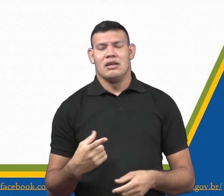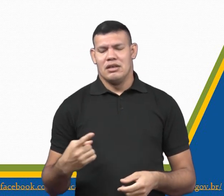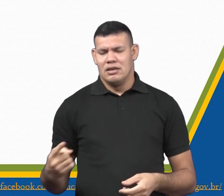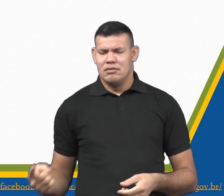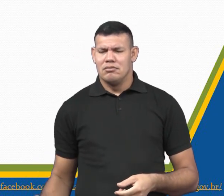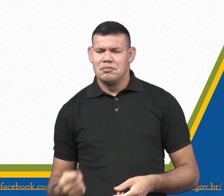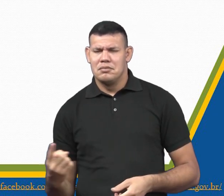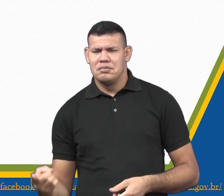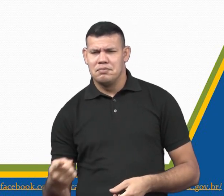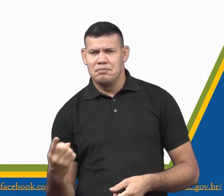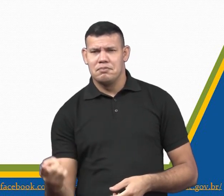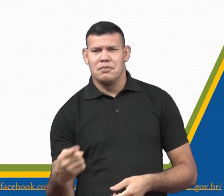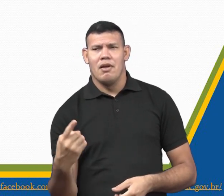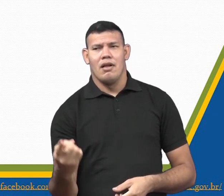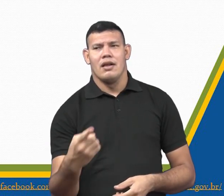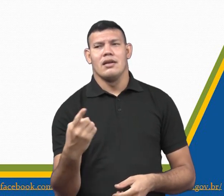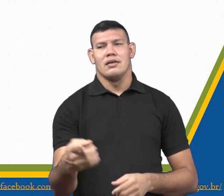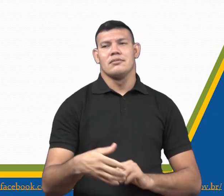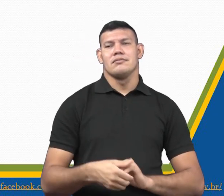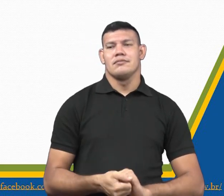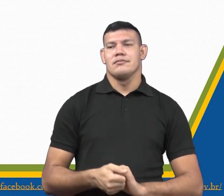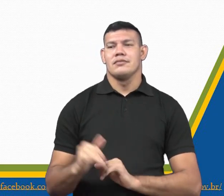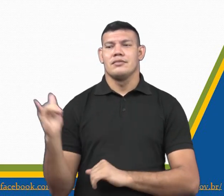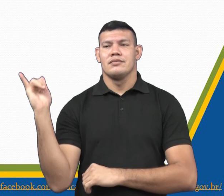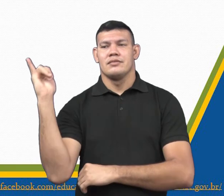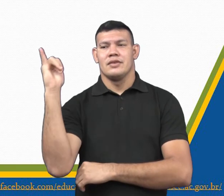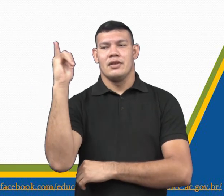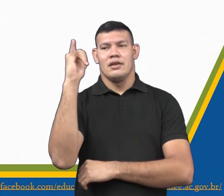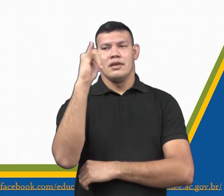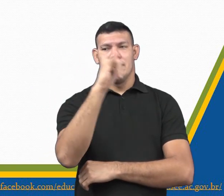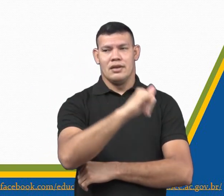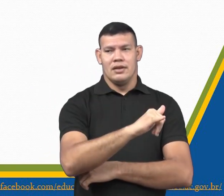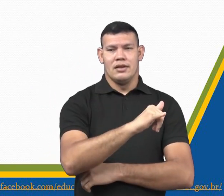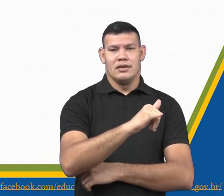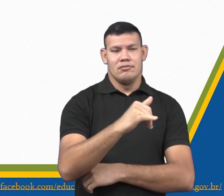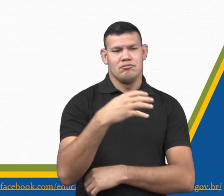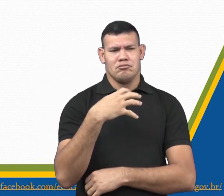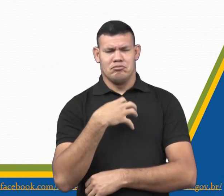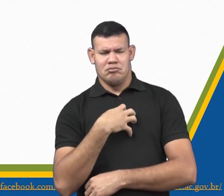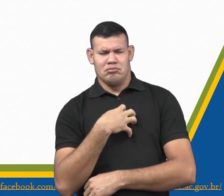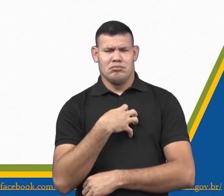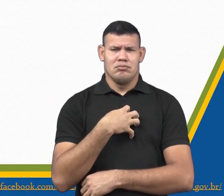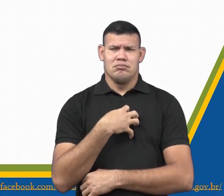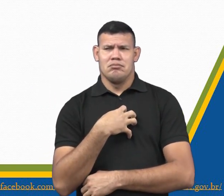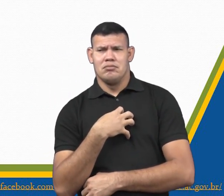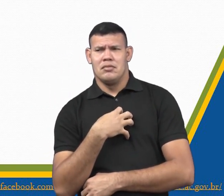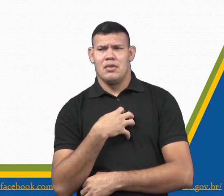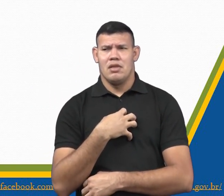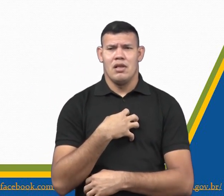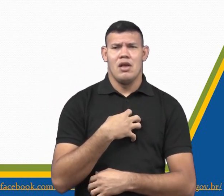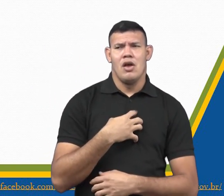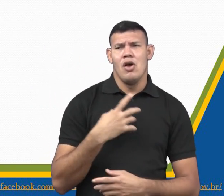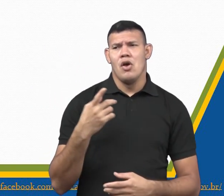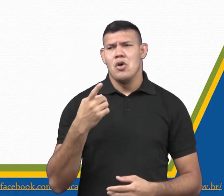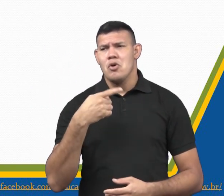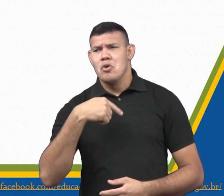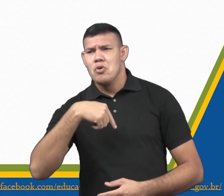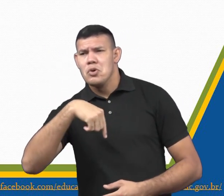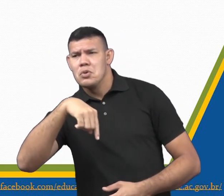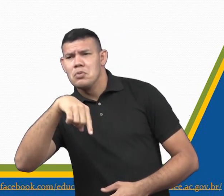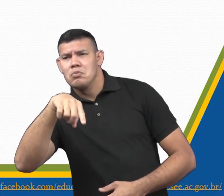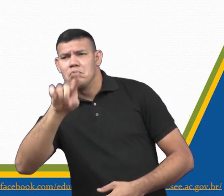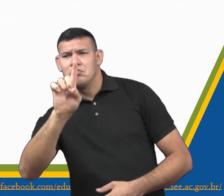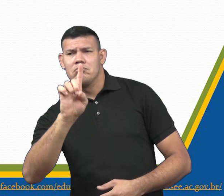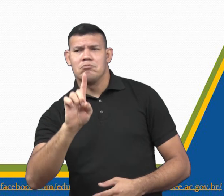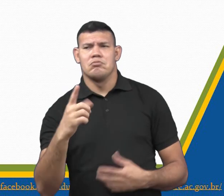sentido físico como no sentido simbólico, significa deixar o lar em um cotidiano conhecido, aventurar-se por